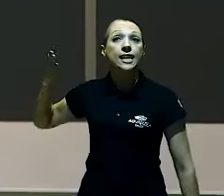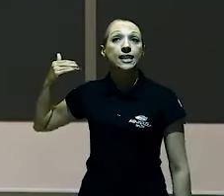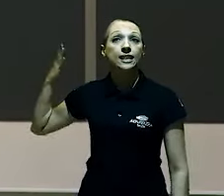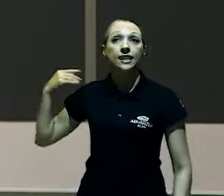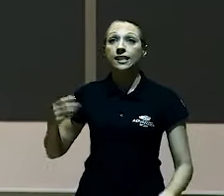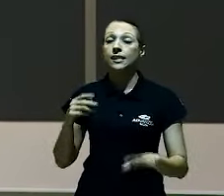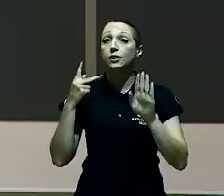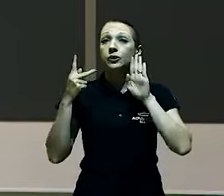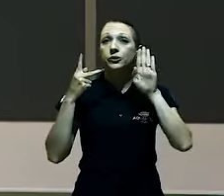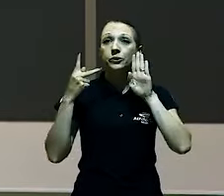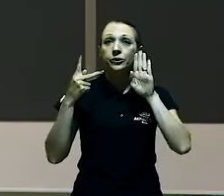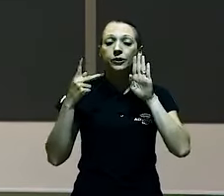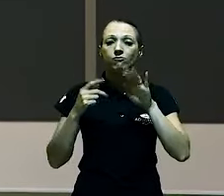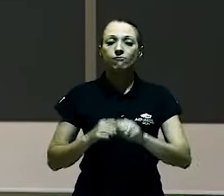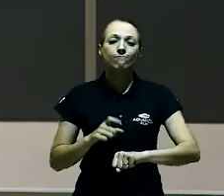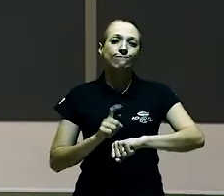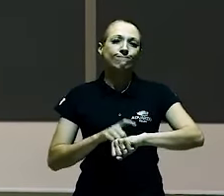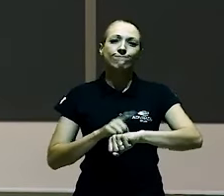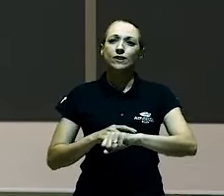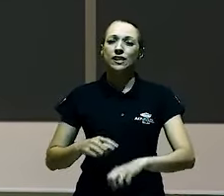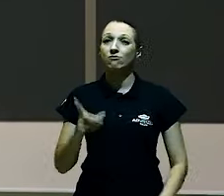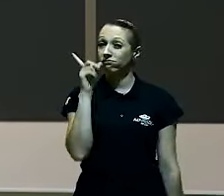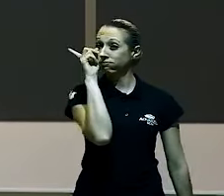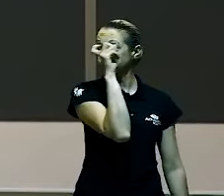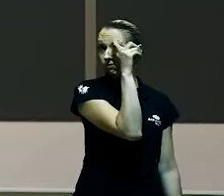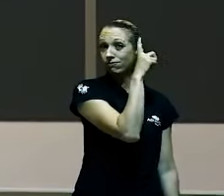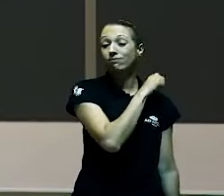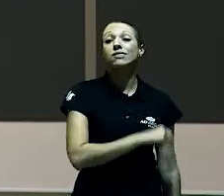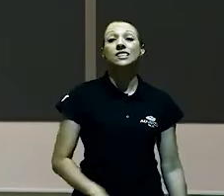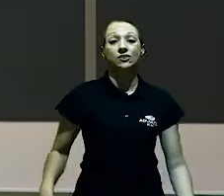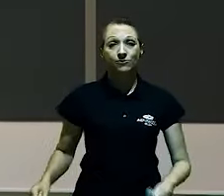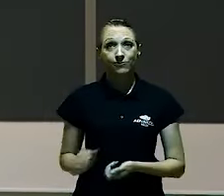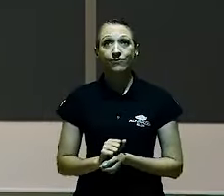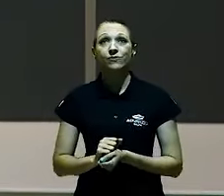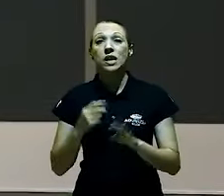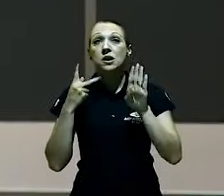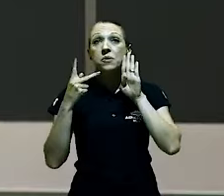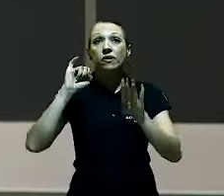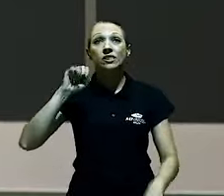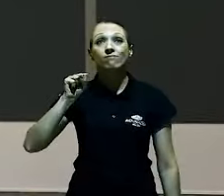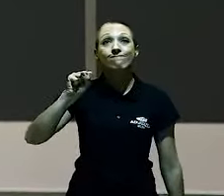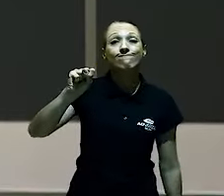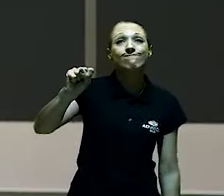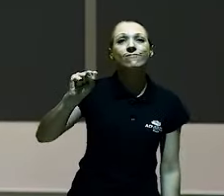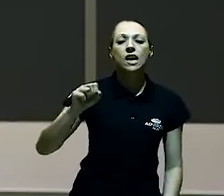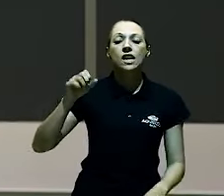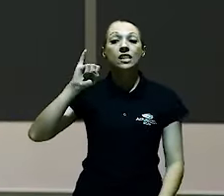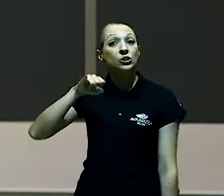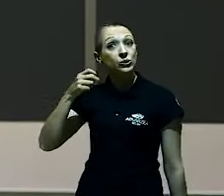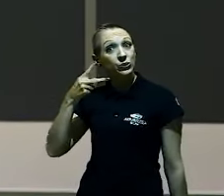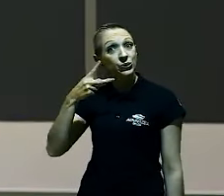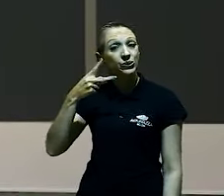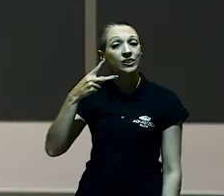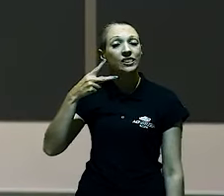dos ministérios de Amós, de Oséias, do profeta Miqueias e até mesmo do profeta Isaías. Jonas está profetizando em